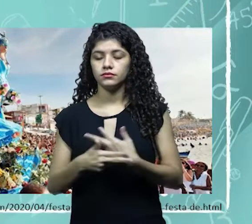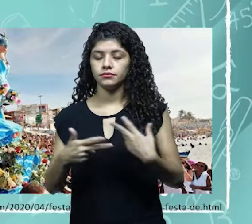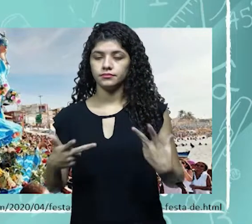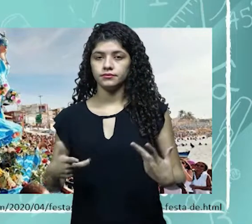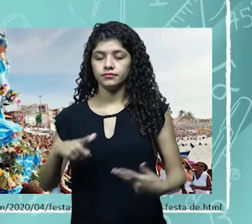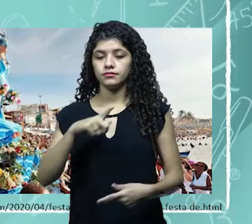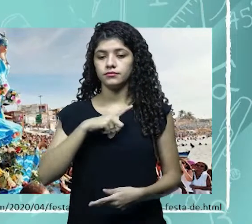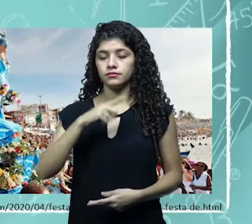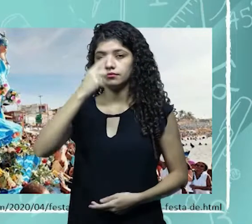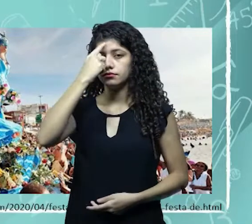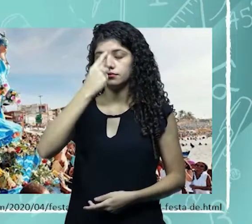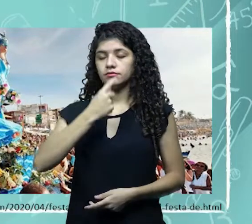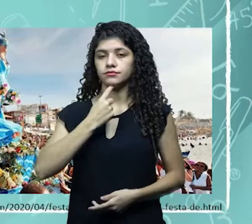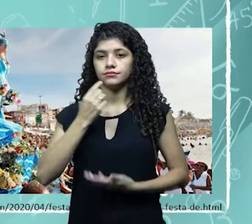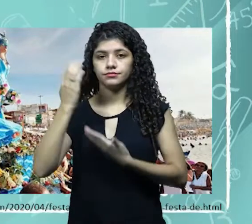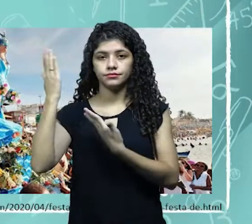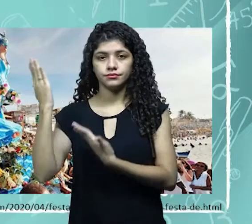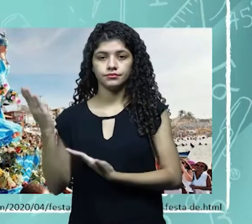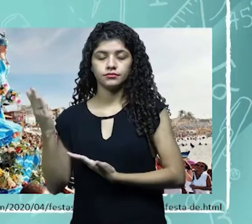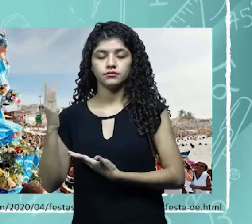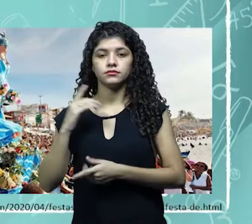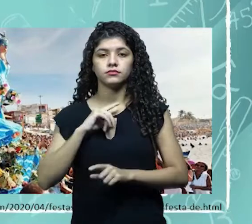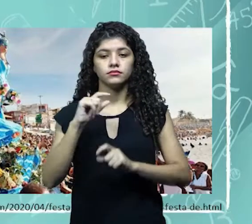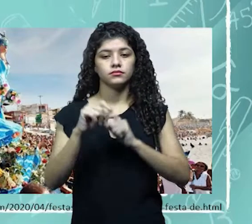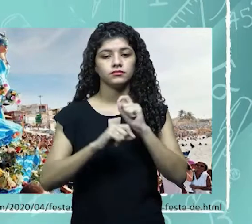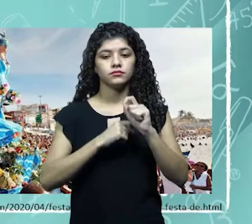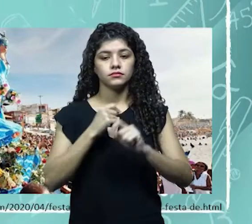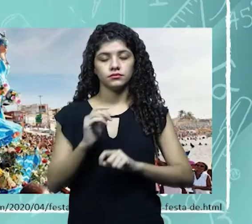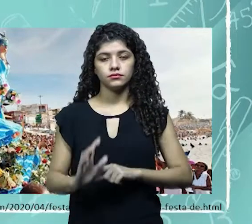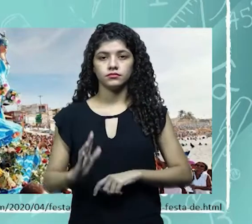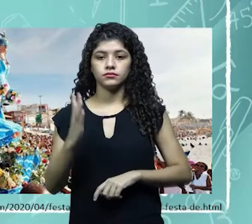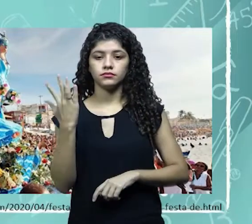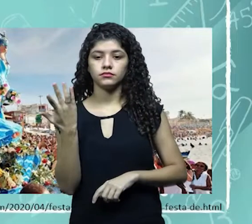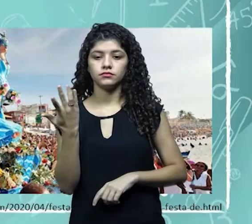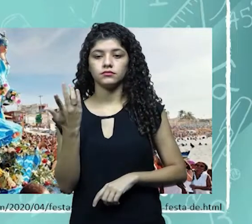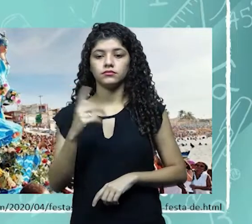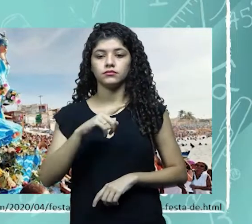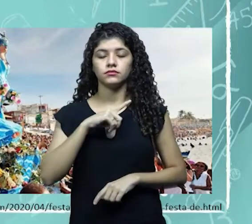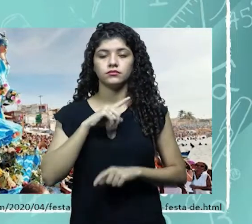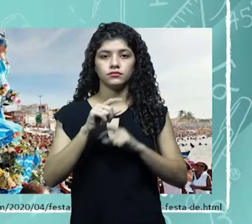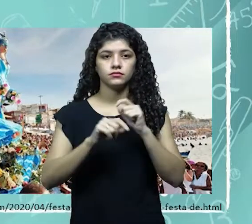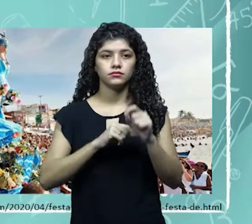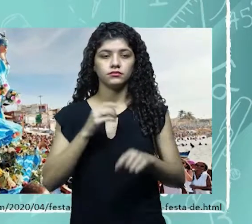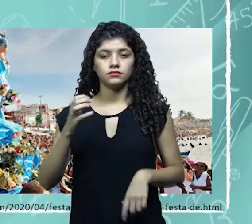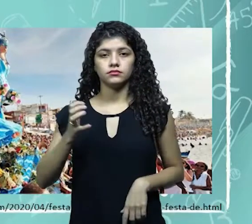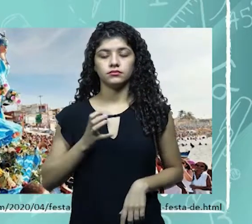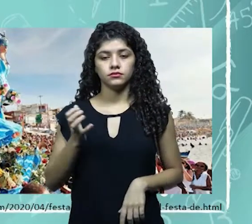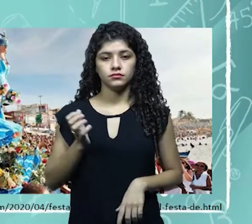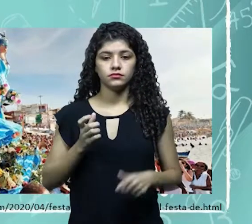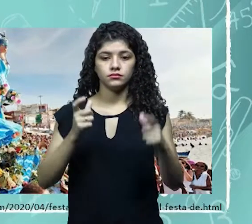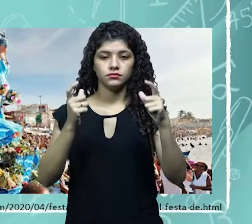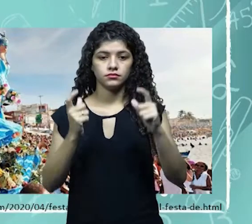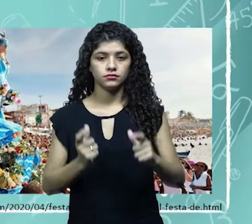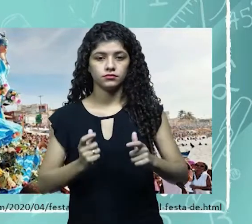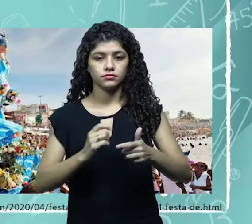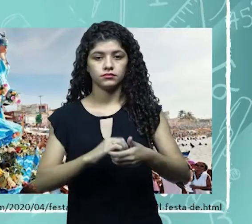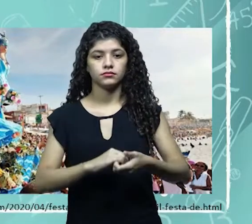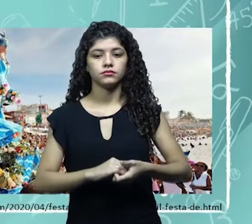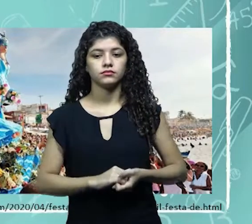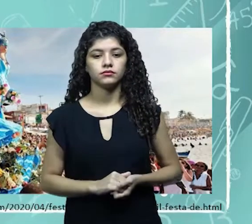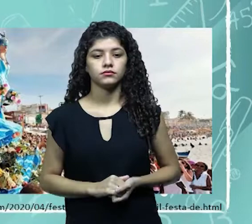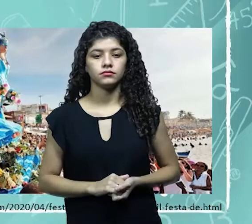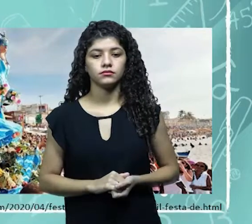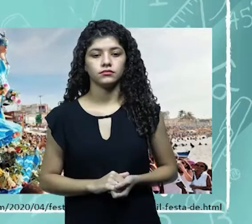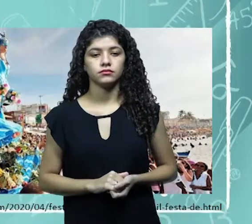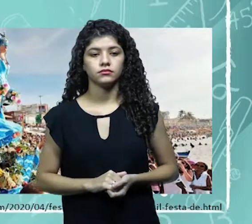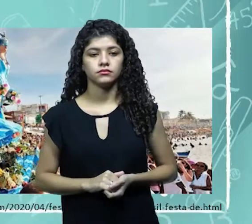casas queima de fogos entre outros aqui a gente tem algumas ilustrações que essas esses eventos eles geram muita riqueza para o